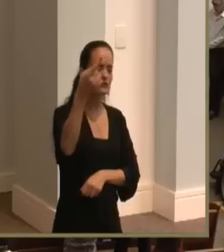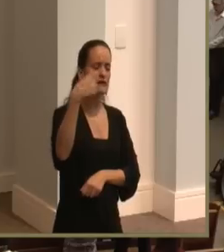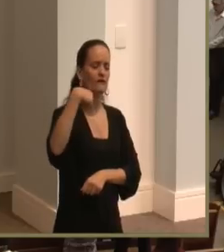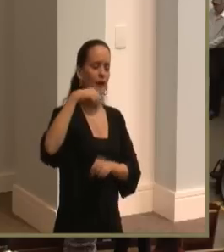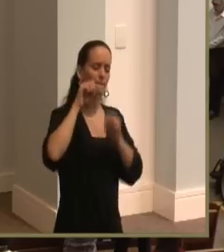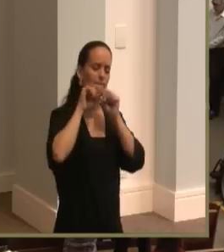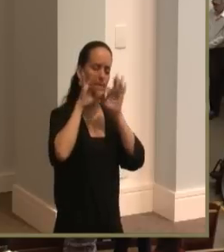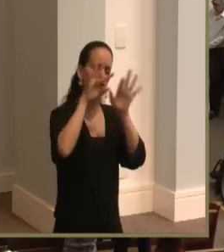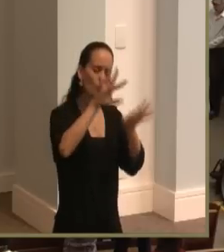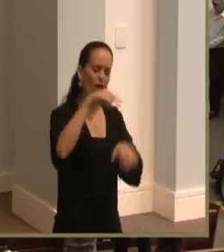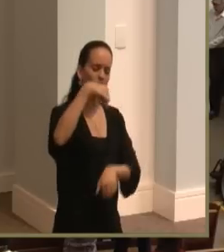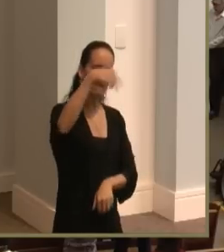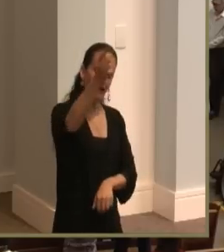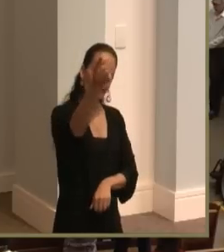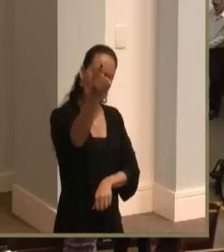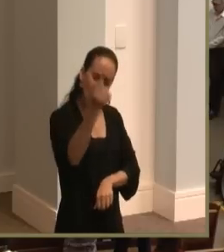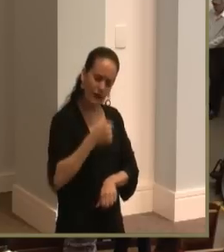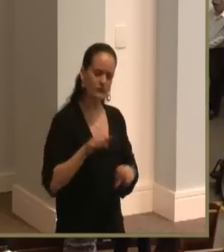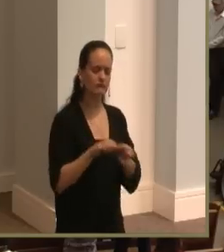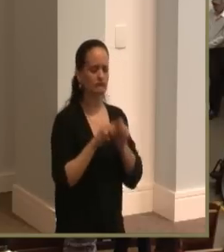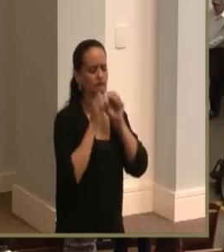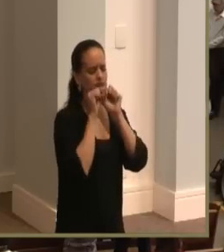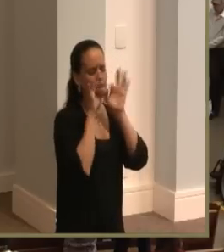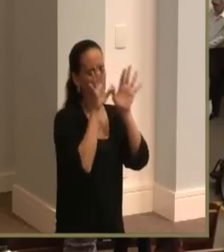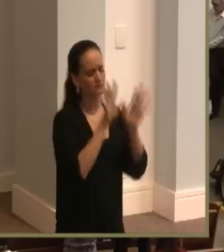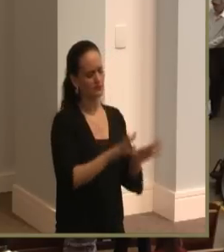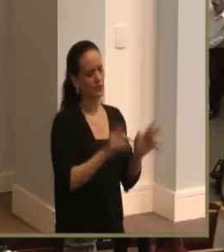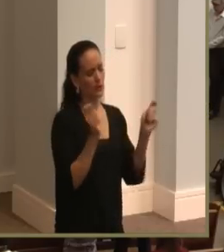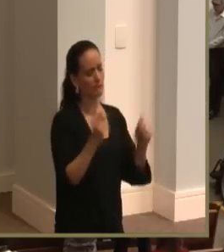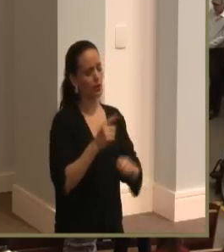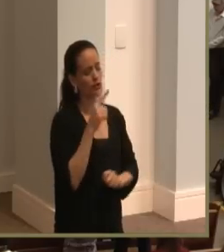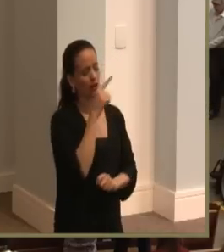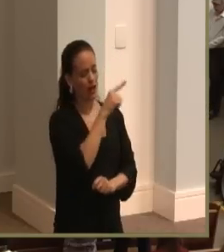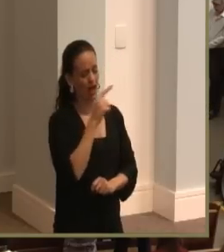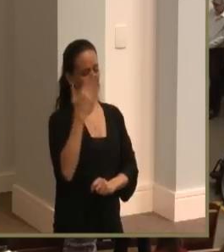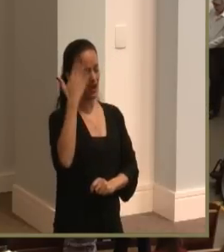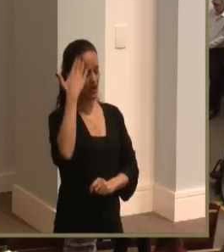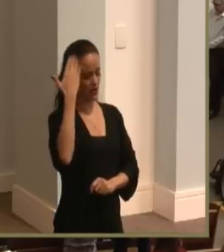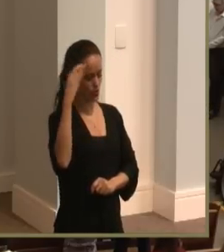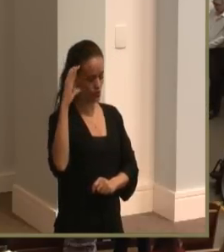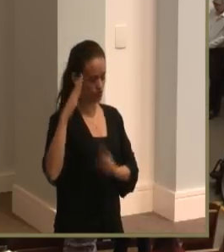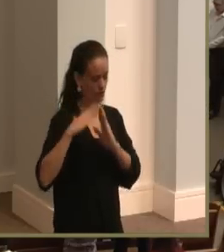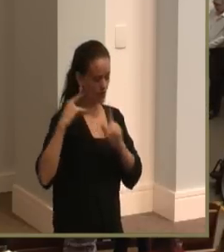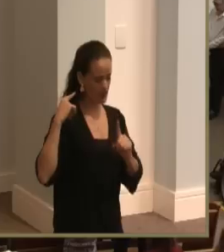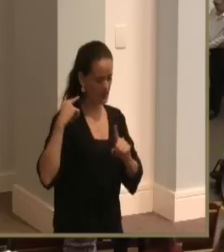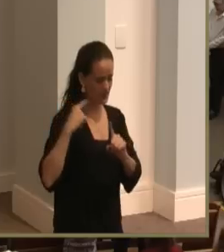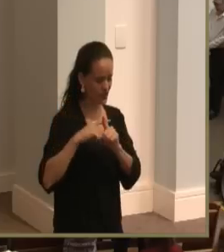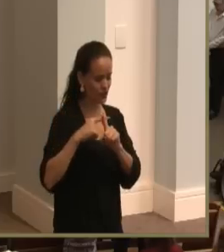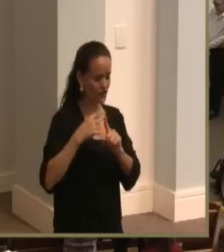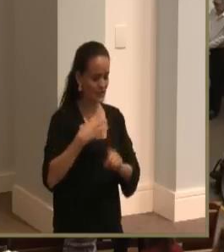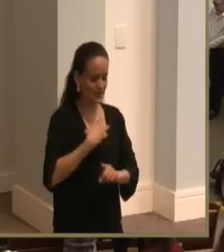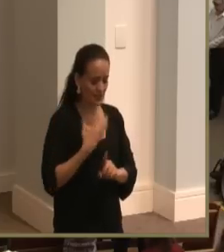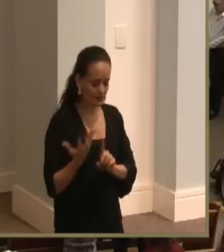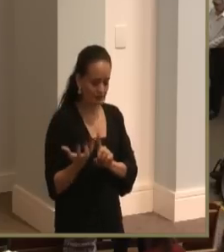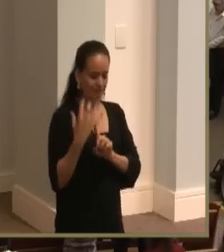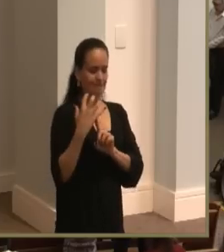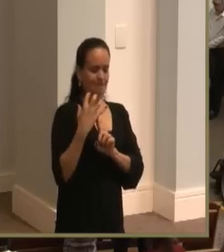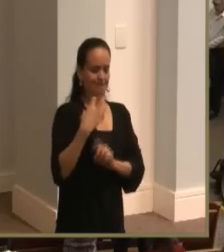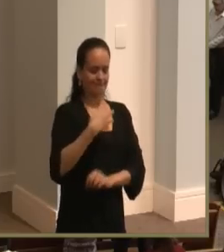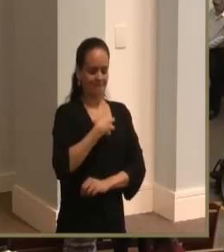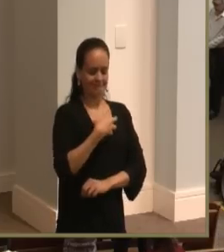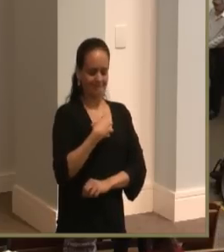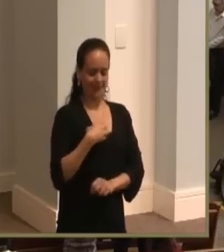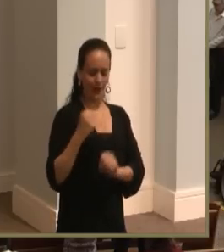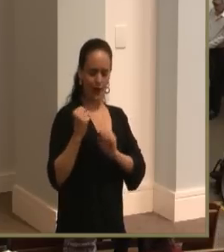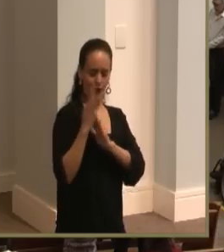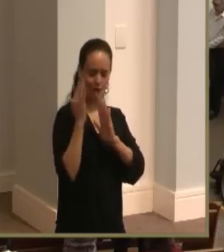na ida, na volta, o retorno, Senhor, fazendo com que aquela igreja ali em Curitiba também seja impactada com o louvor, ó Deus, com